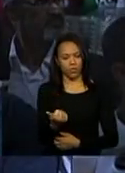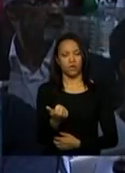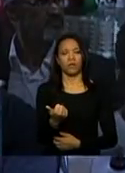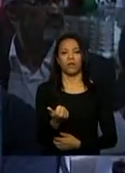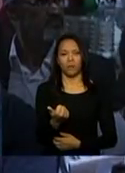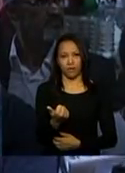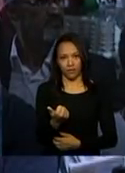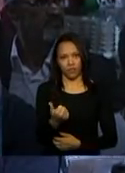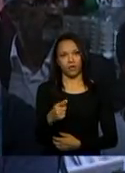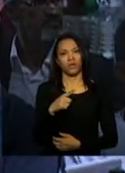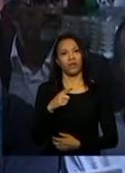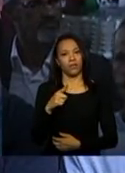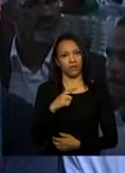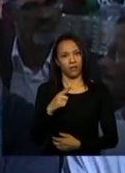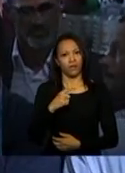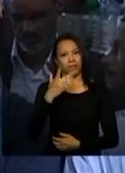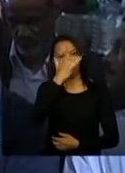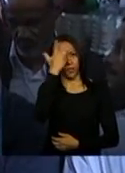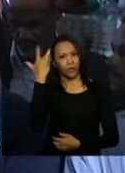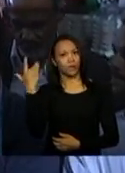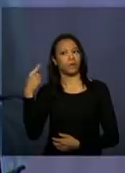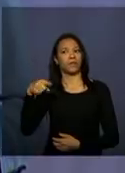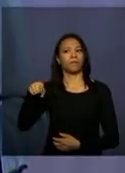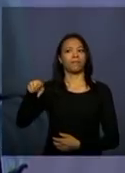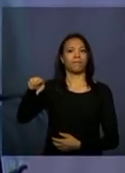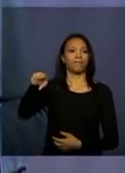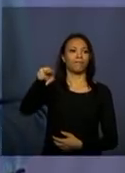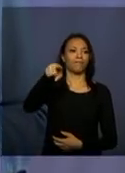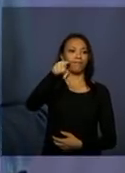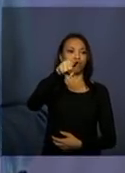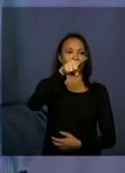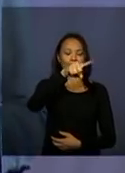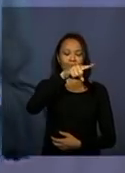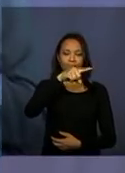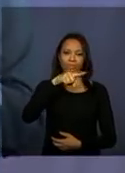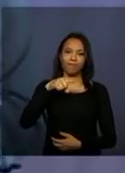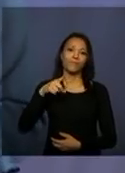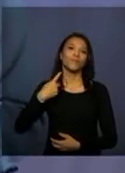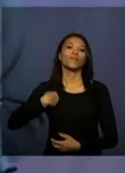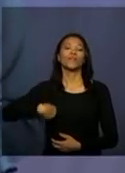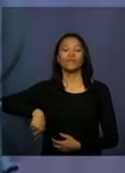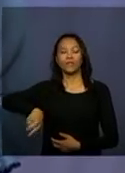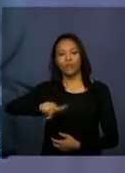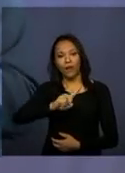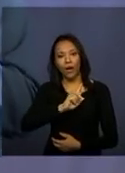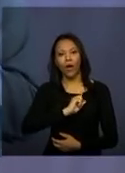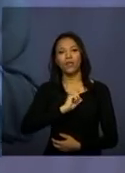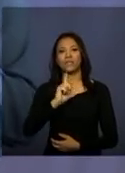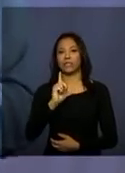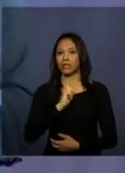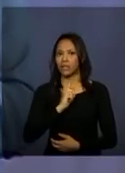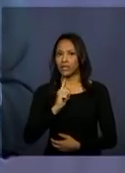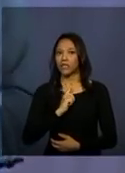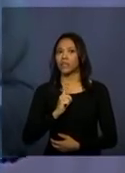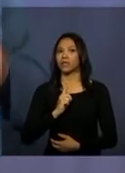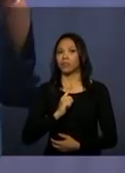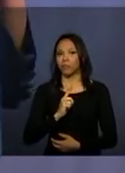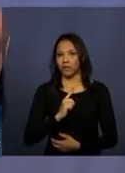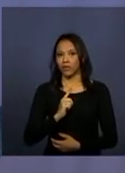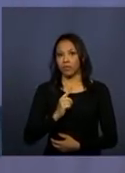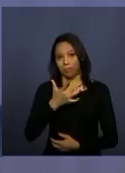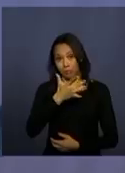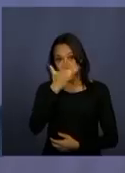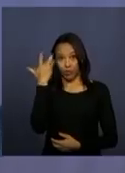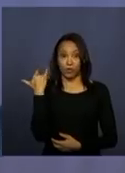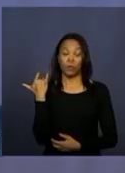Eu sei que tem muita gente ainda, que nós temos muitos catadores ainda que não